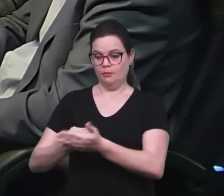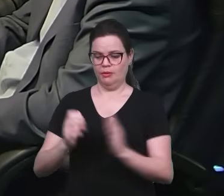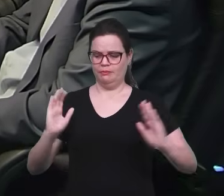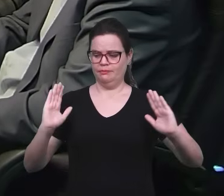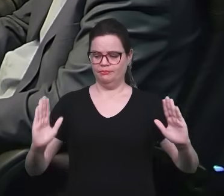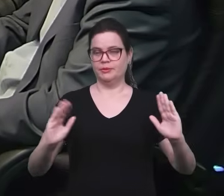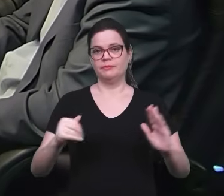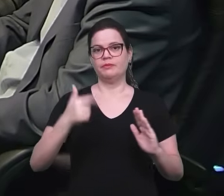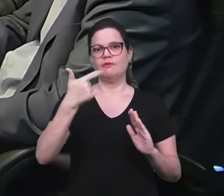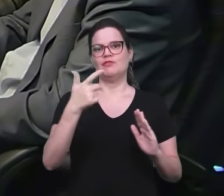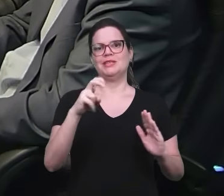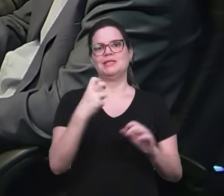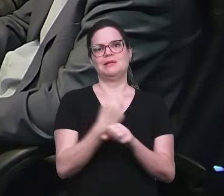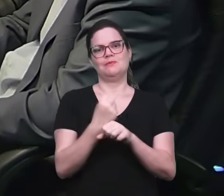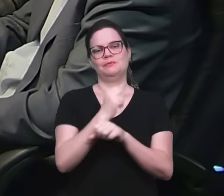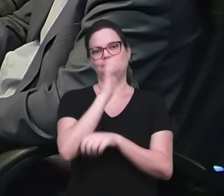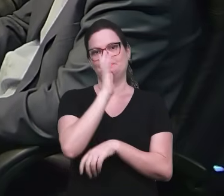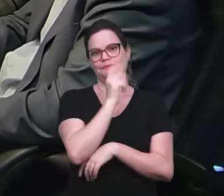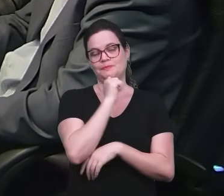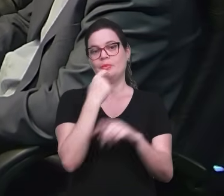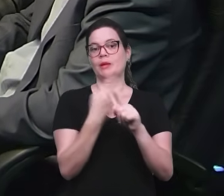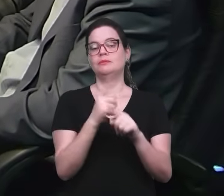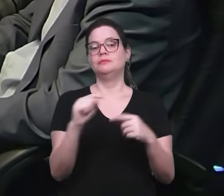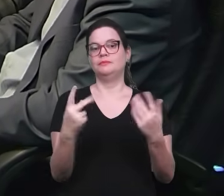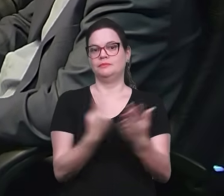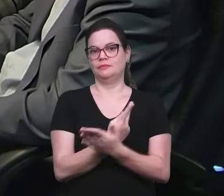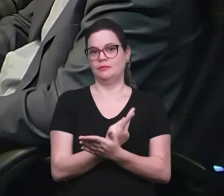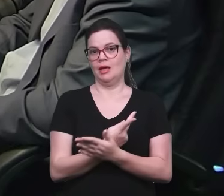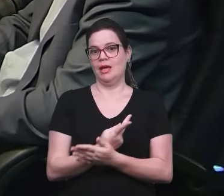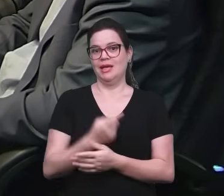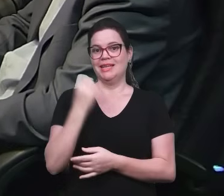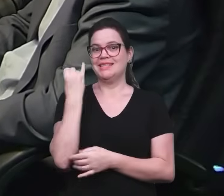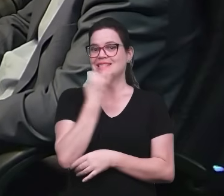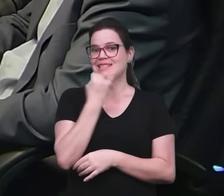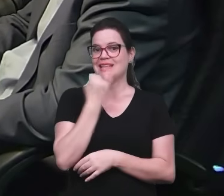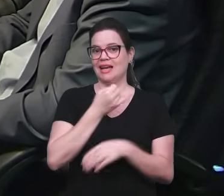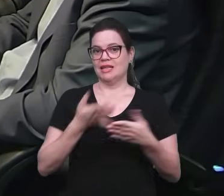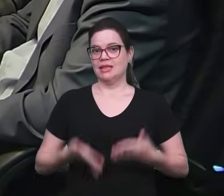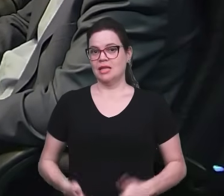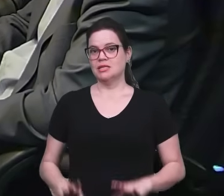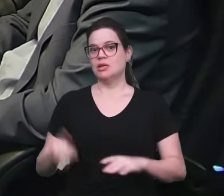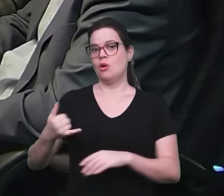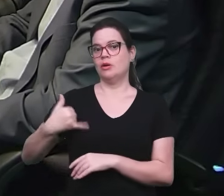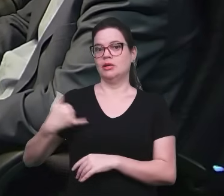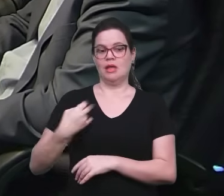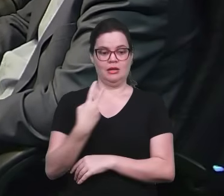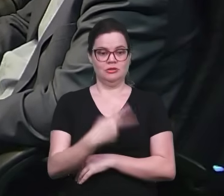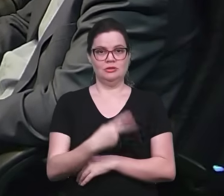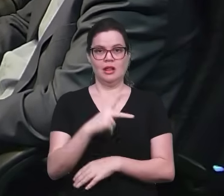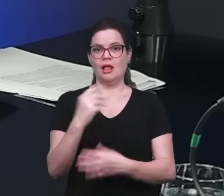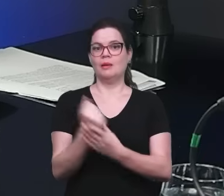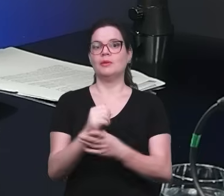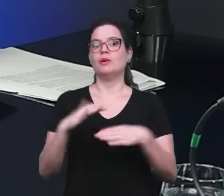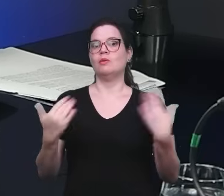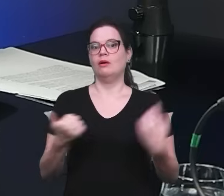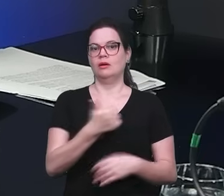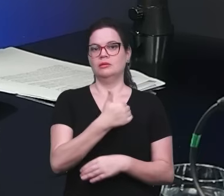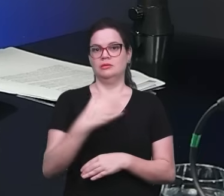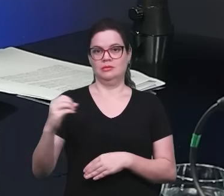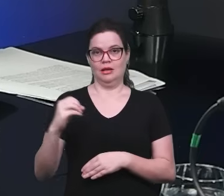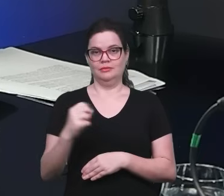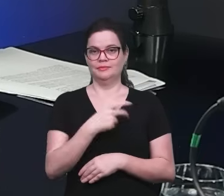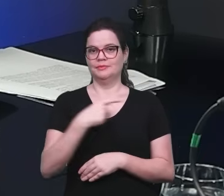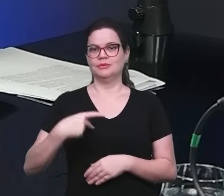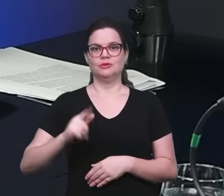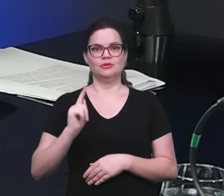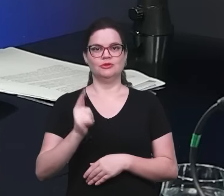tinha 75 anos e Isaac só foi nascer quando ele tinha 100. E o pastor Gedeuti tem uma expressão que ela é maravilhosa,